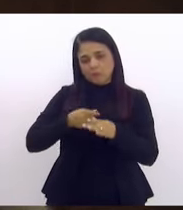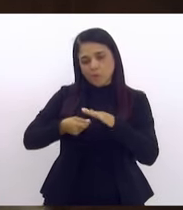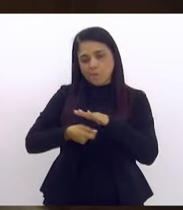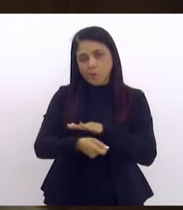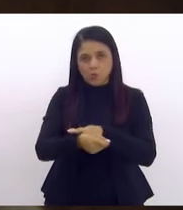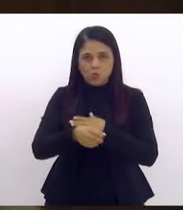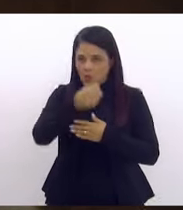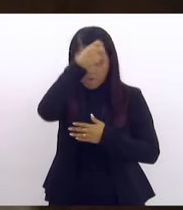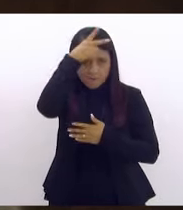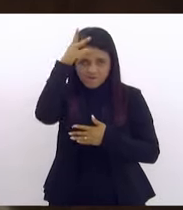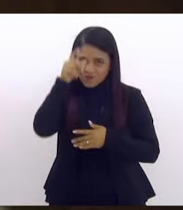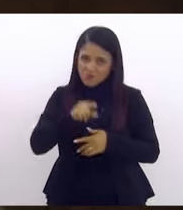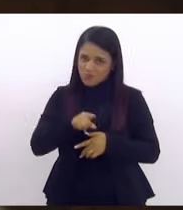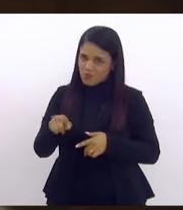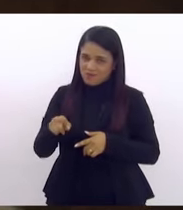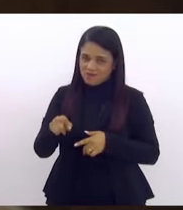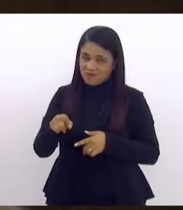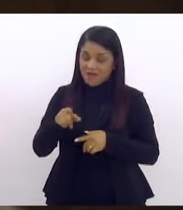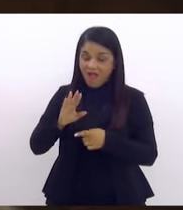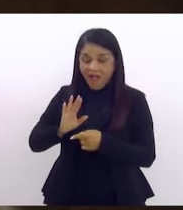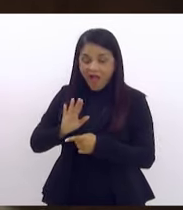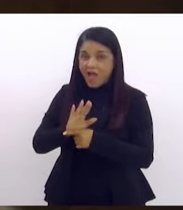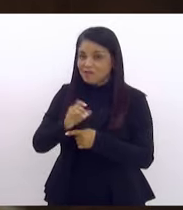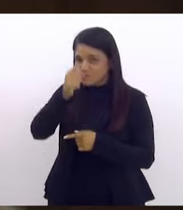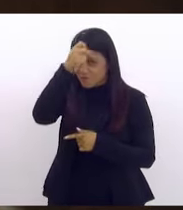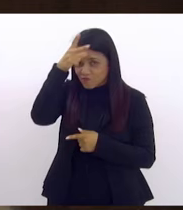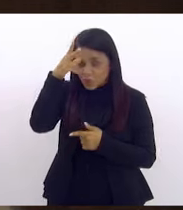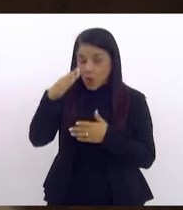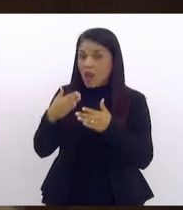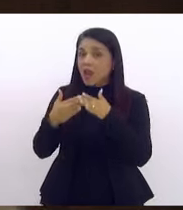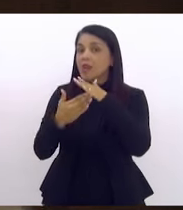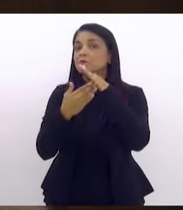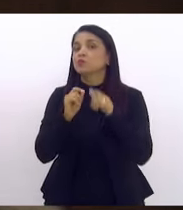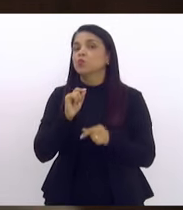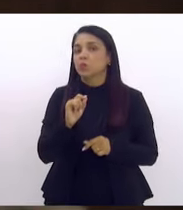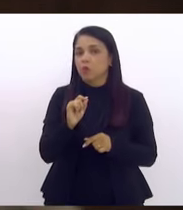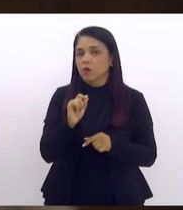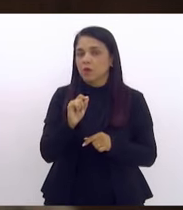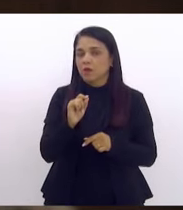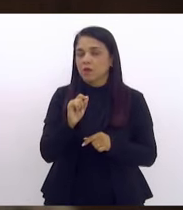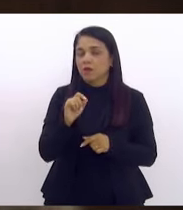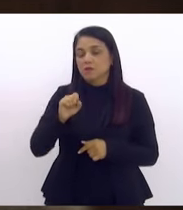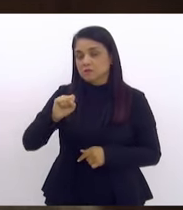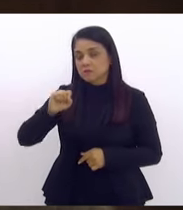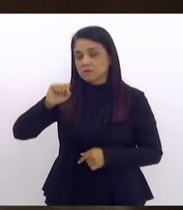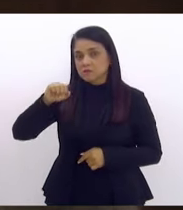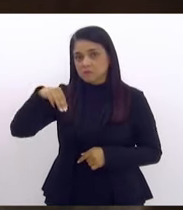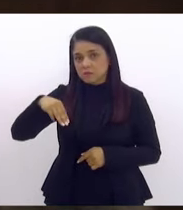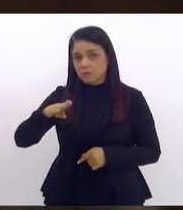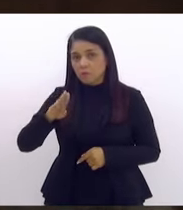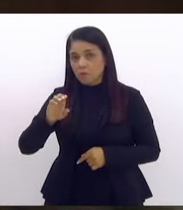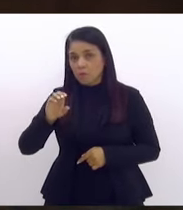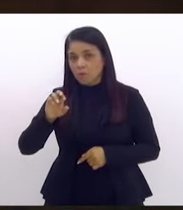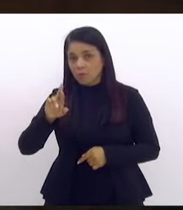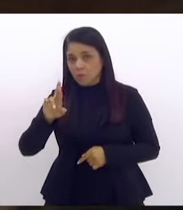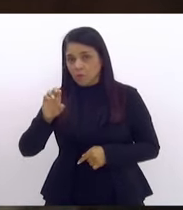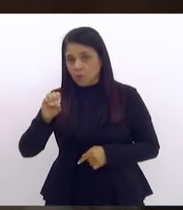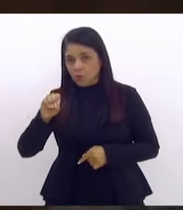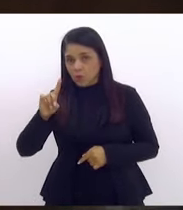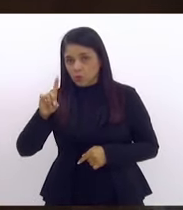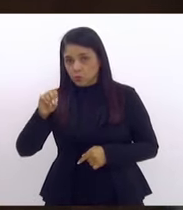Prefeitura. A contribuição da Prefeitura hoje se limita ao seguinte: o sambódromo virou